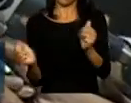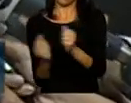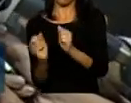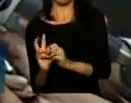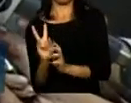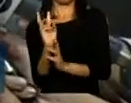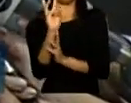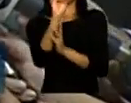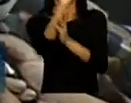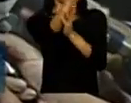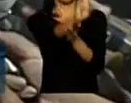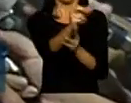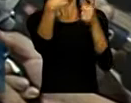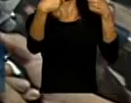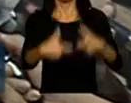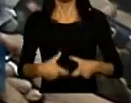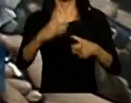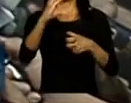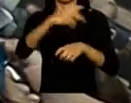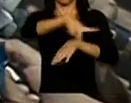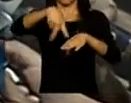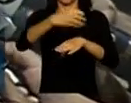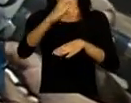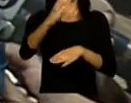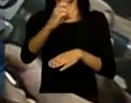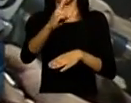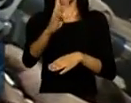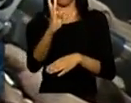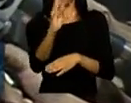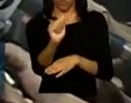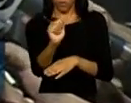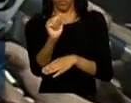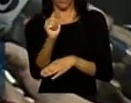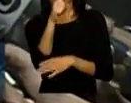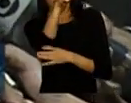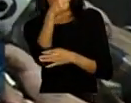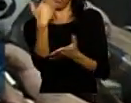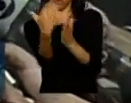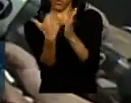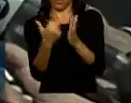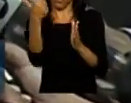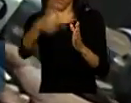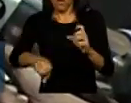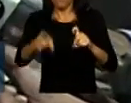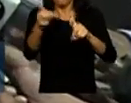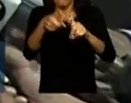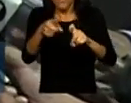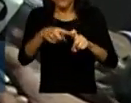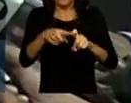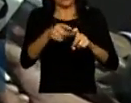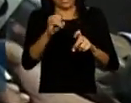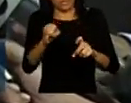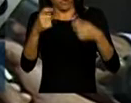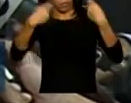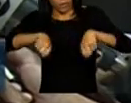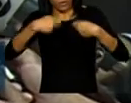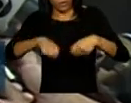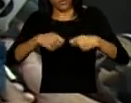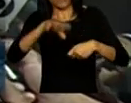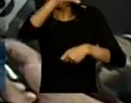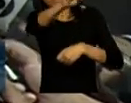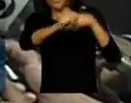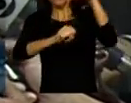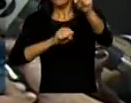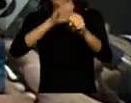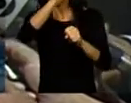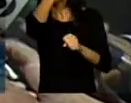é um passo importante da implementação do programa Mais Médicos caso seja necessário nós vamos buscar mais